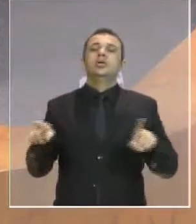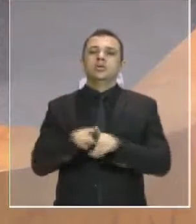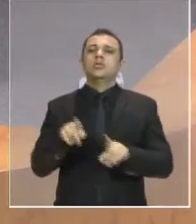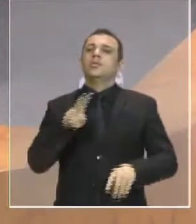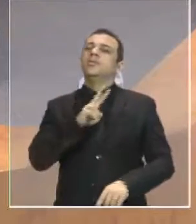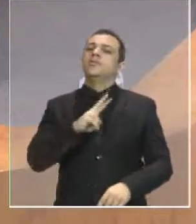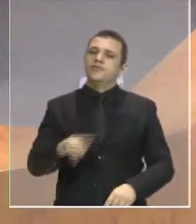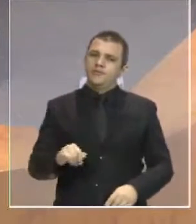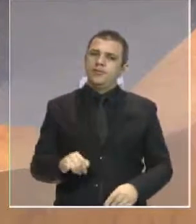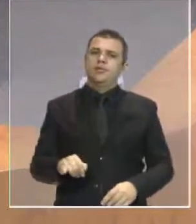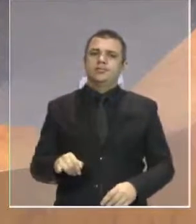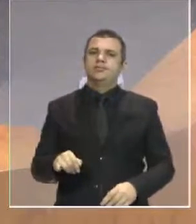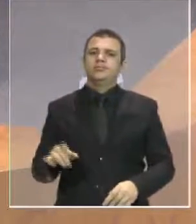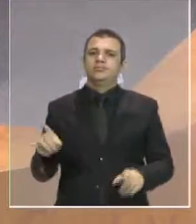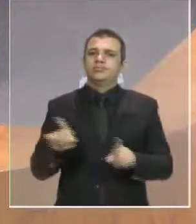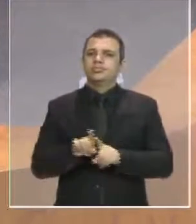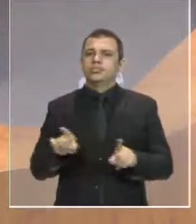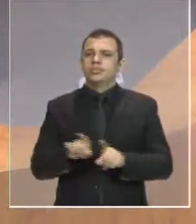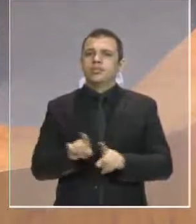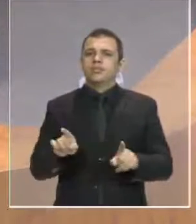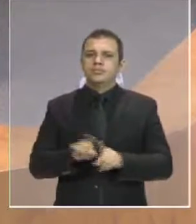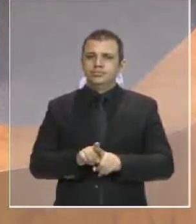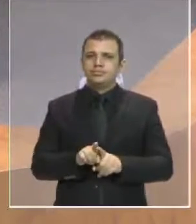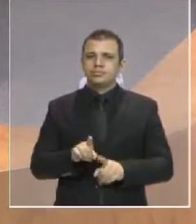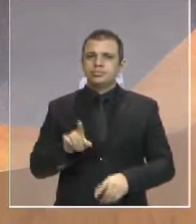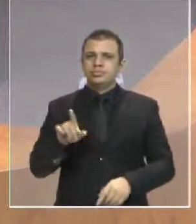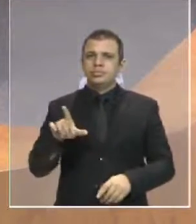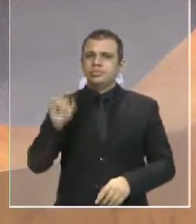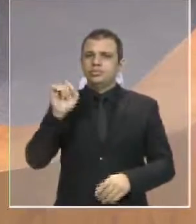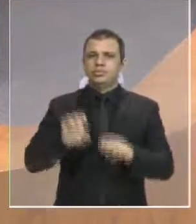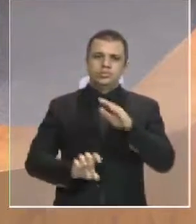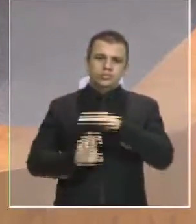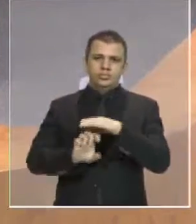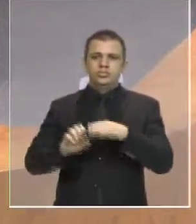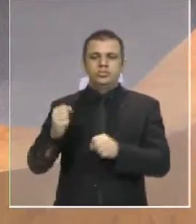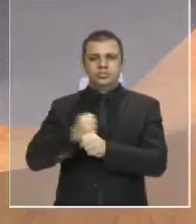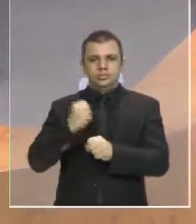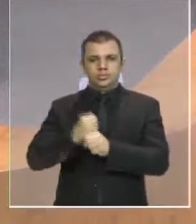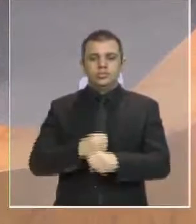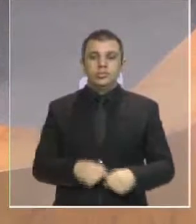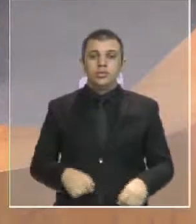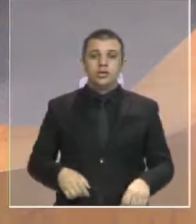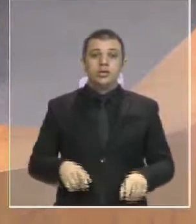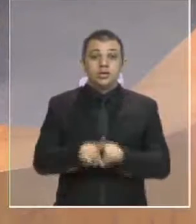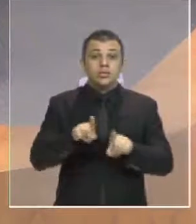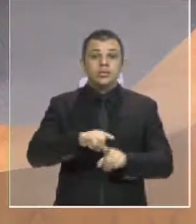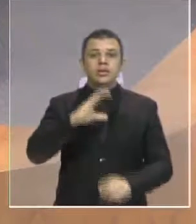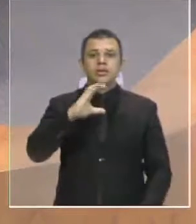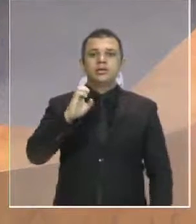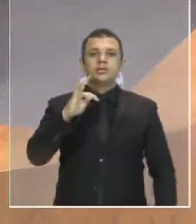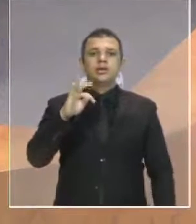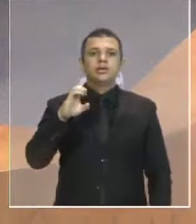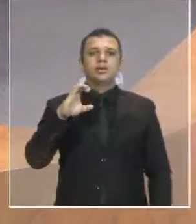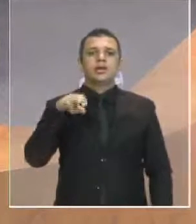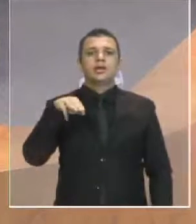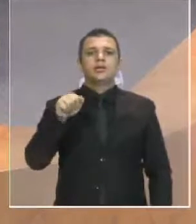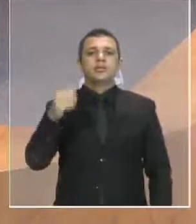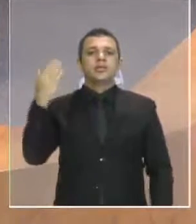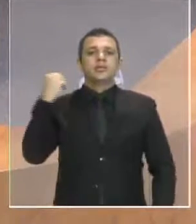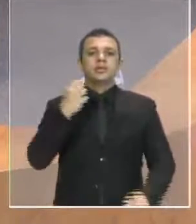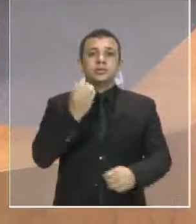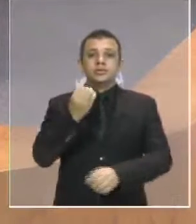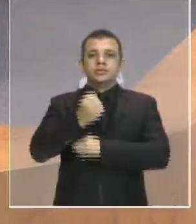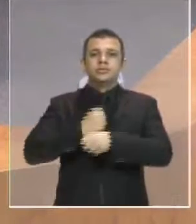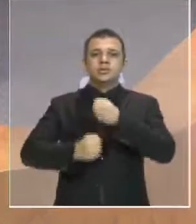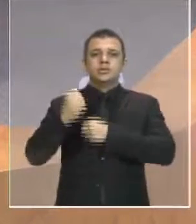CETECMA, deputada Otelino Neto, que há 6 anos estava abandonado, 6 anos estava abandonado,